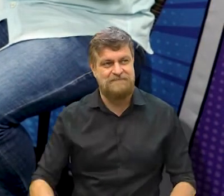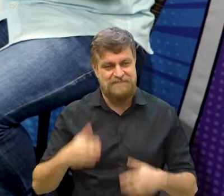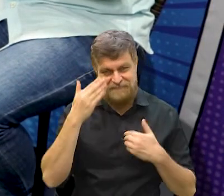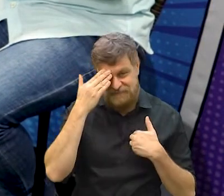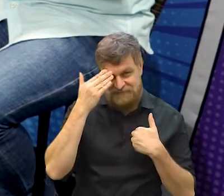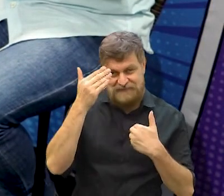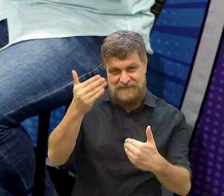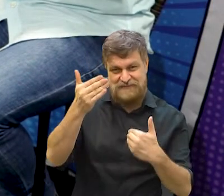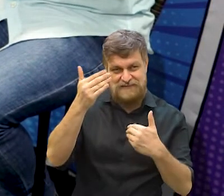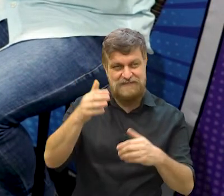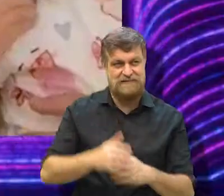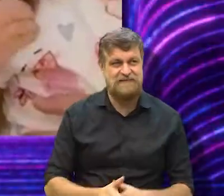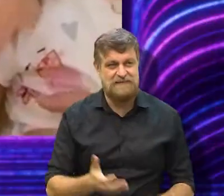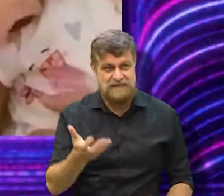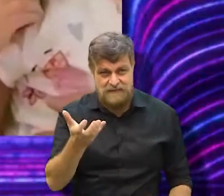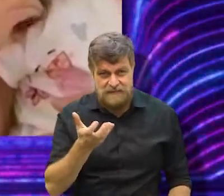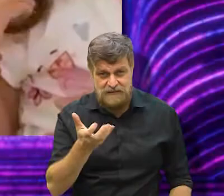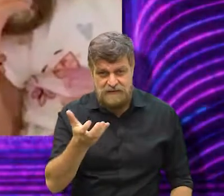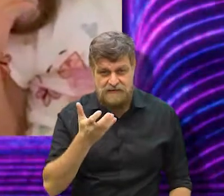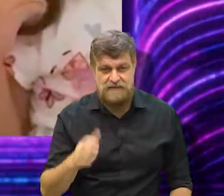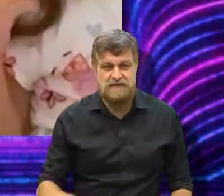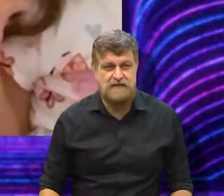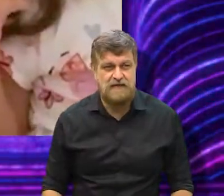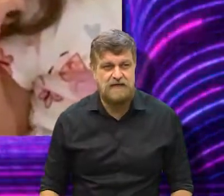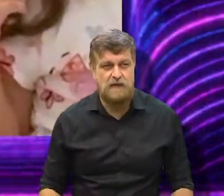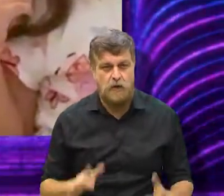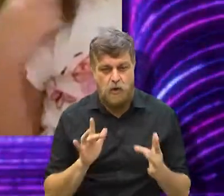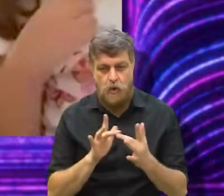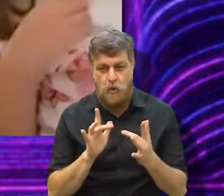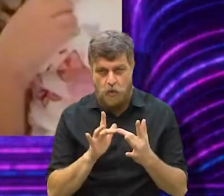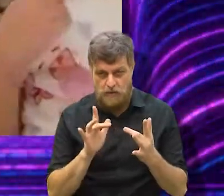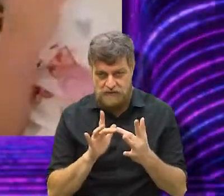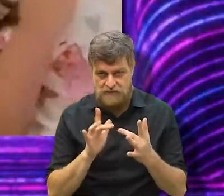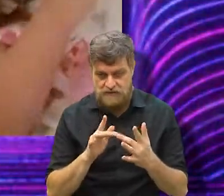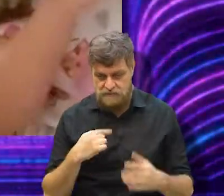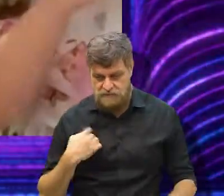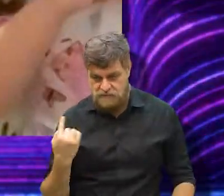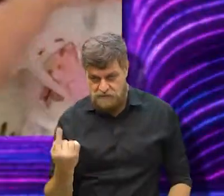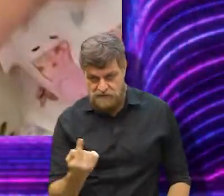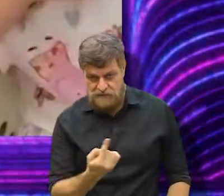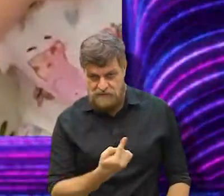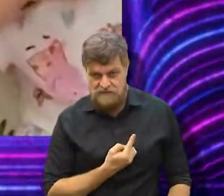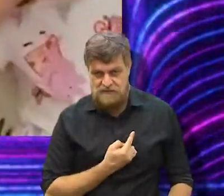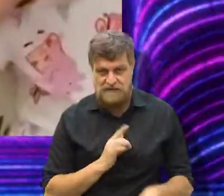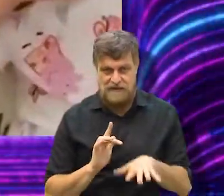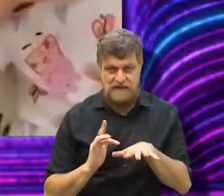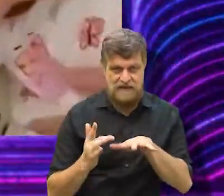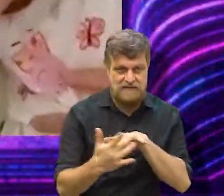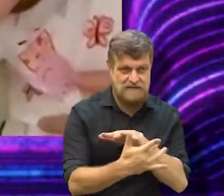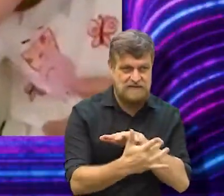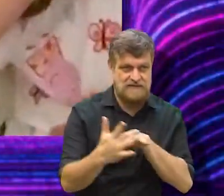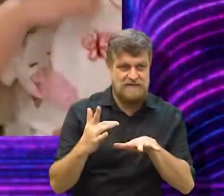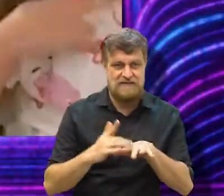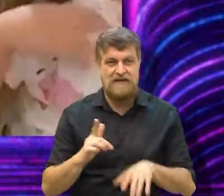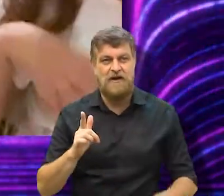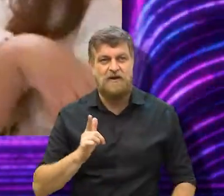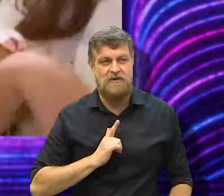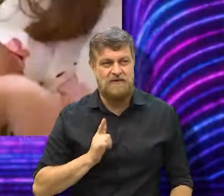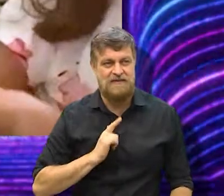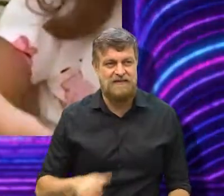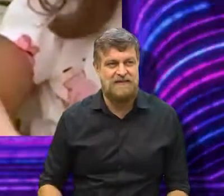Obrigado. Obrigada. Se quiserem entrar em contato conosco lá na nossa rede social,